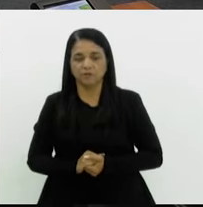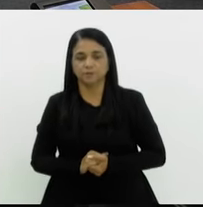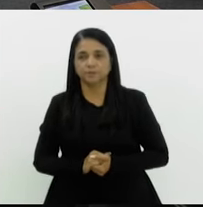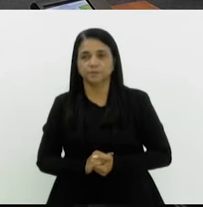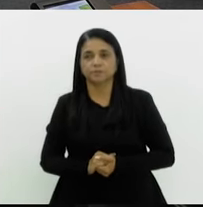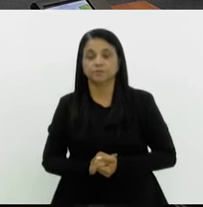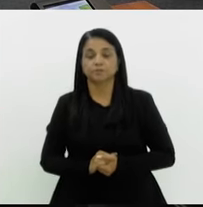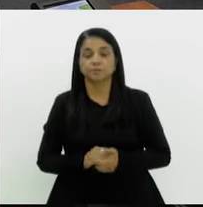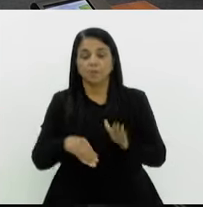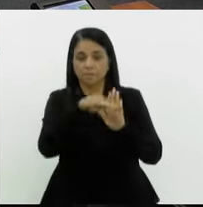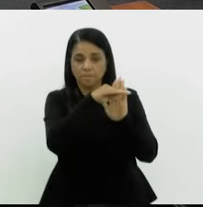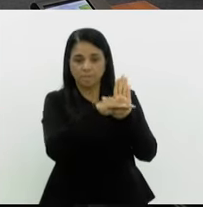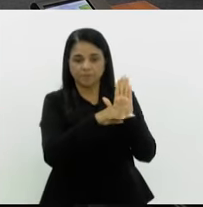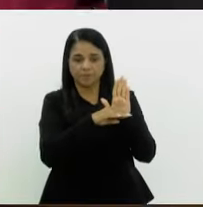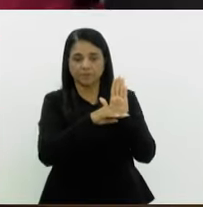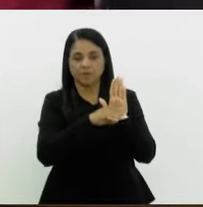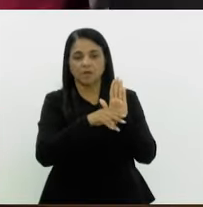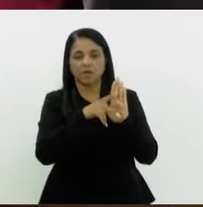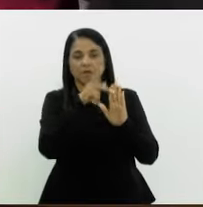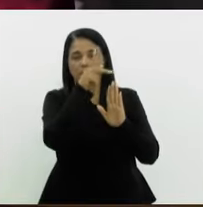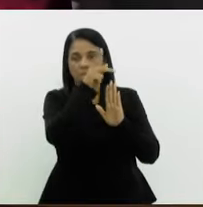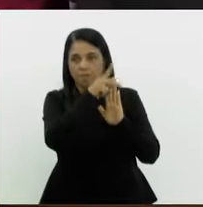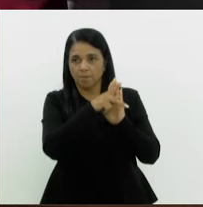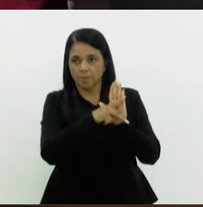Próximo da pauta, 301.